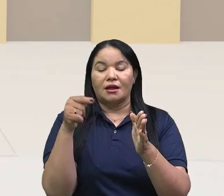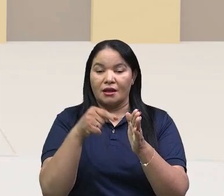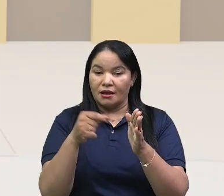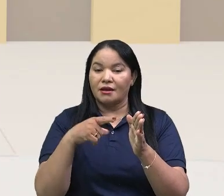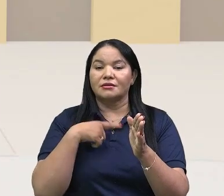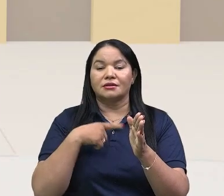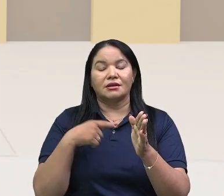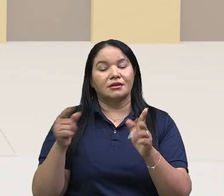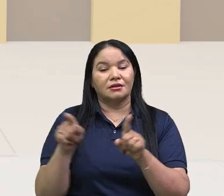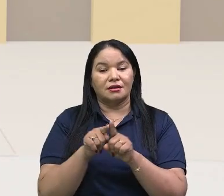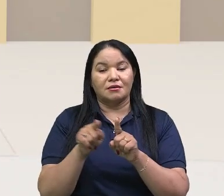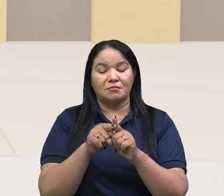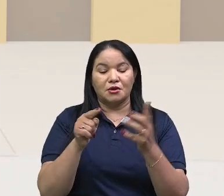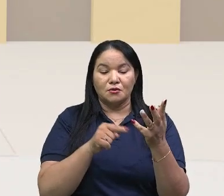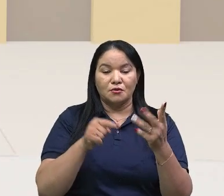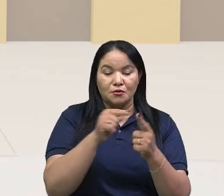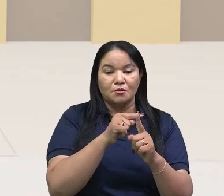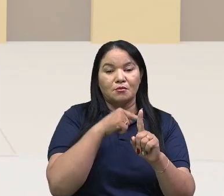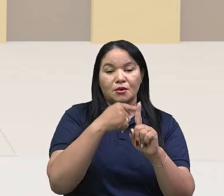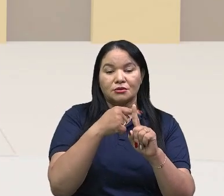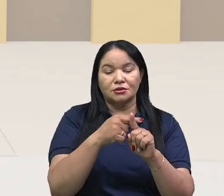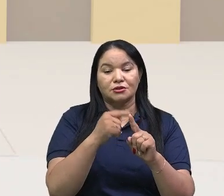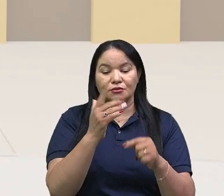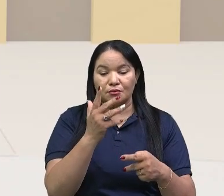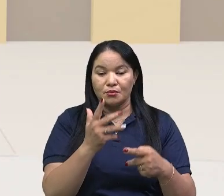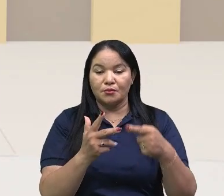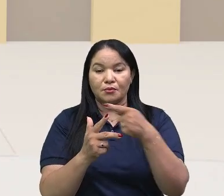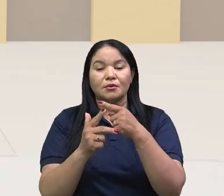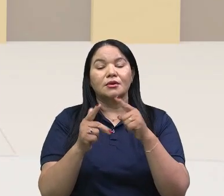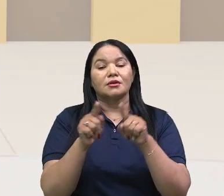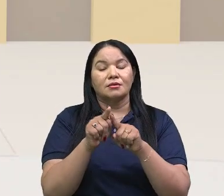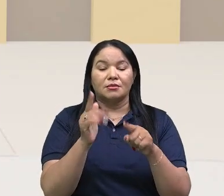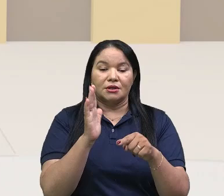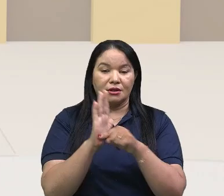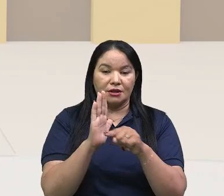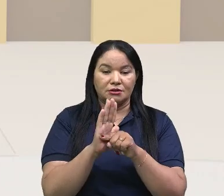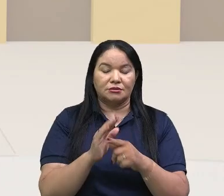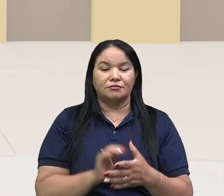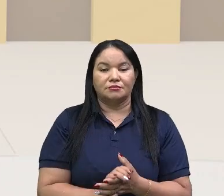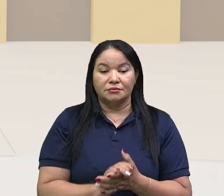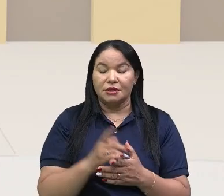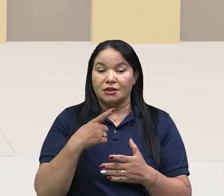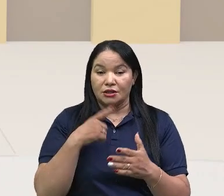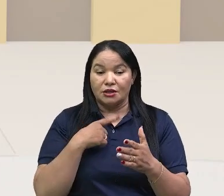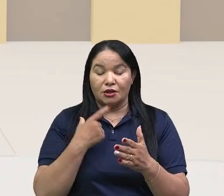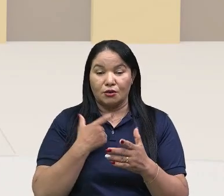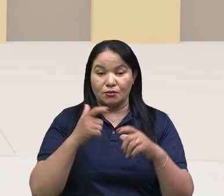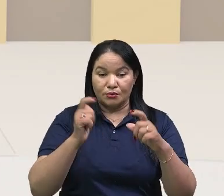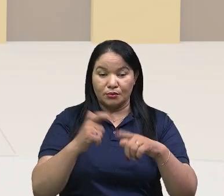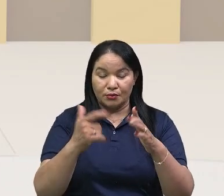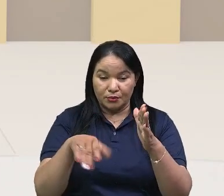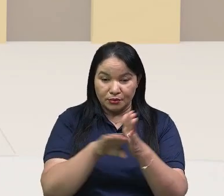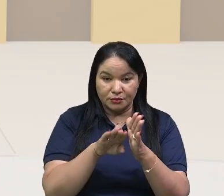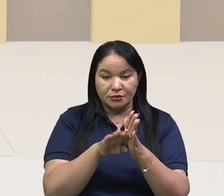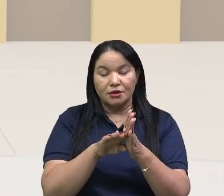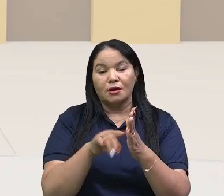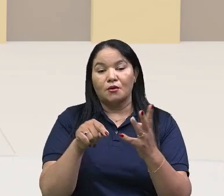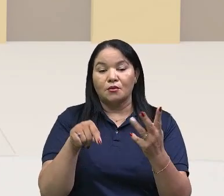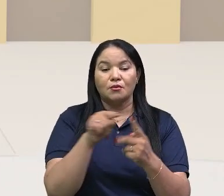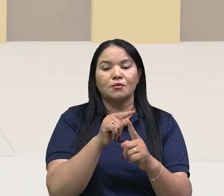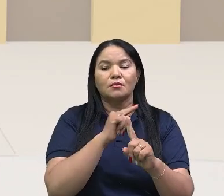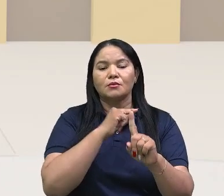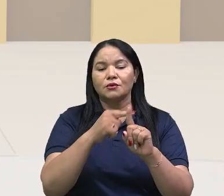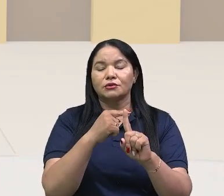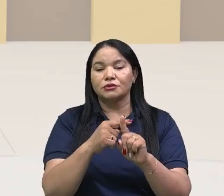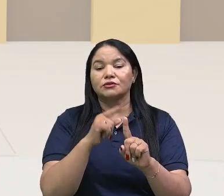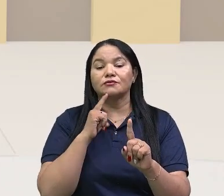pontos positivos e pontos negativos. Em relação ao país de destino com a chegada, a parte positiva de tudo isso